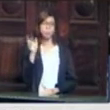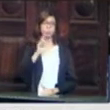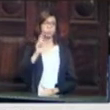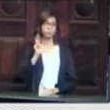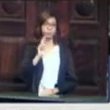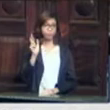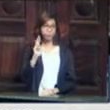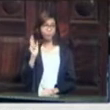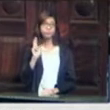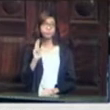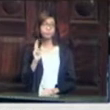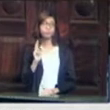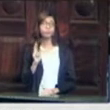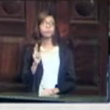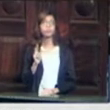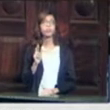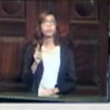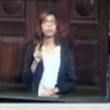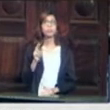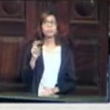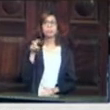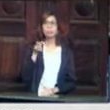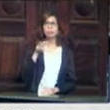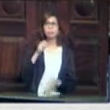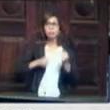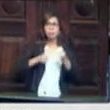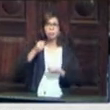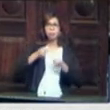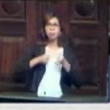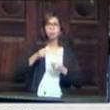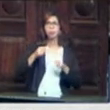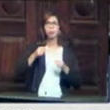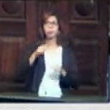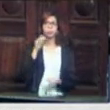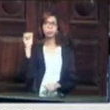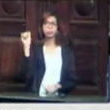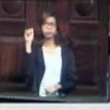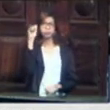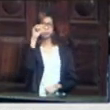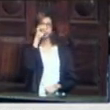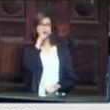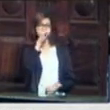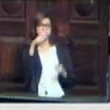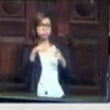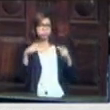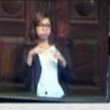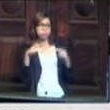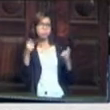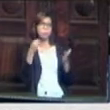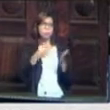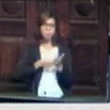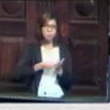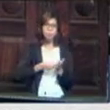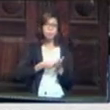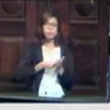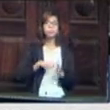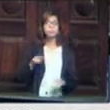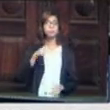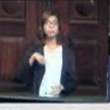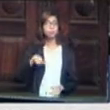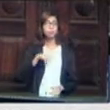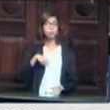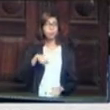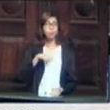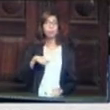R$ 34.335.000 de locação de veículos, 3 milhões de passagens aéreas, mais de 3 milhões. Enquanto estamos aqui